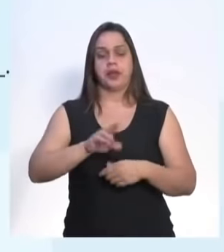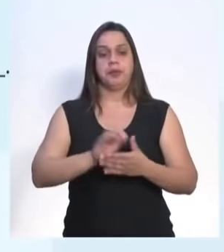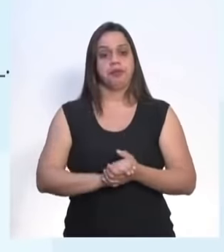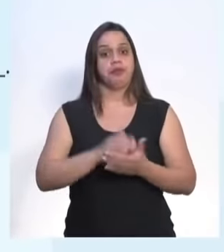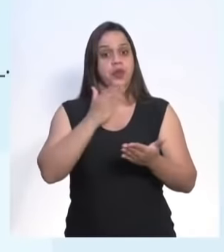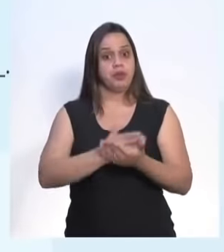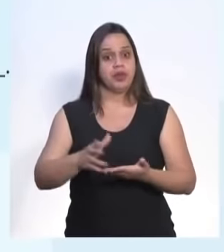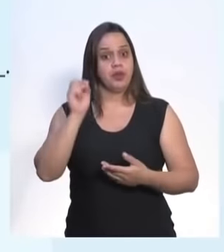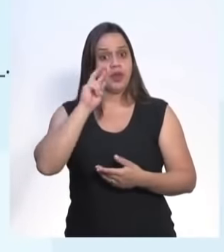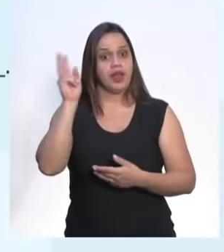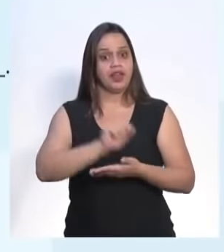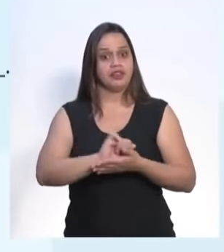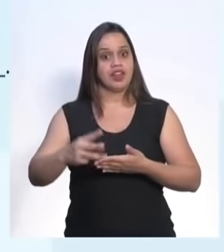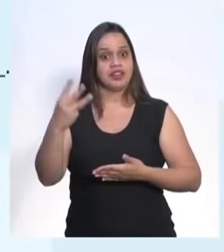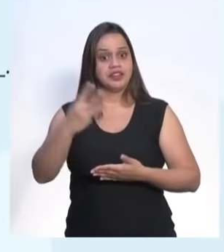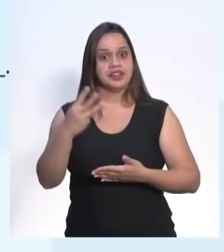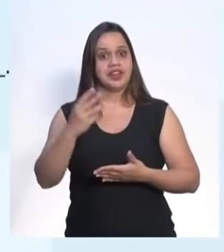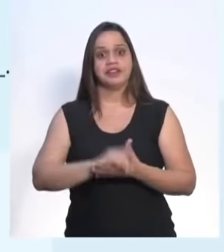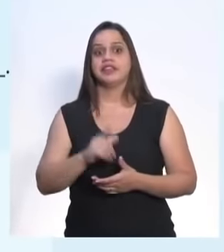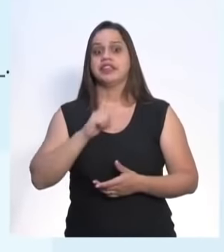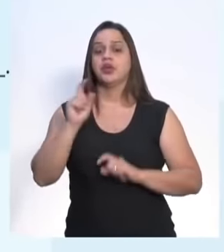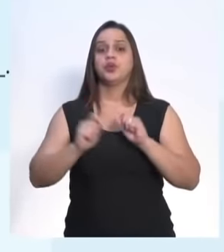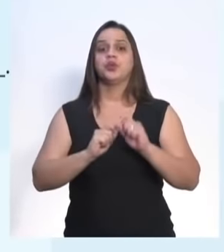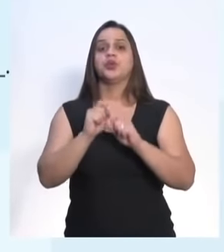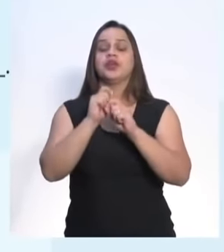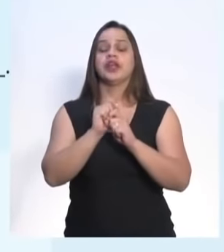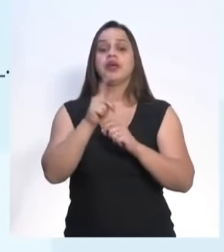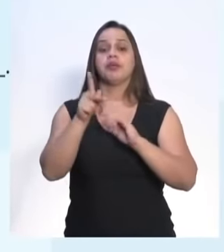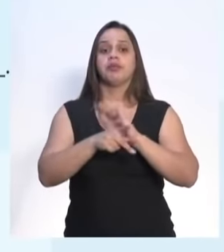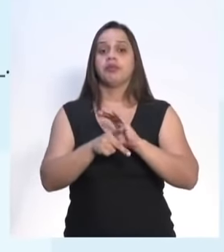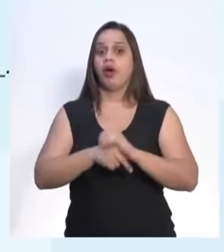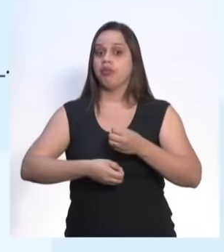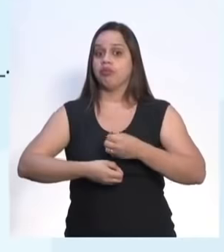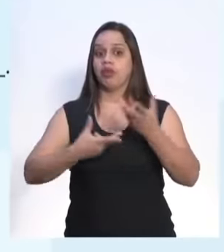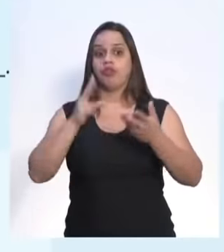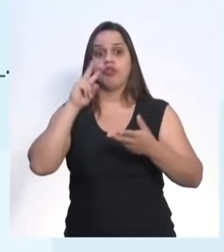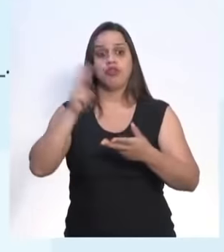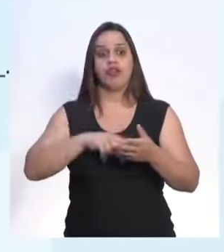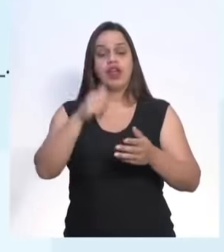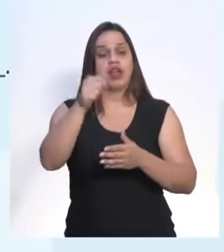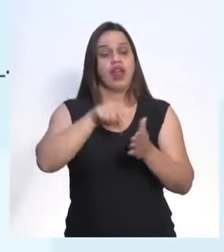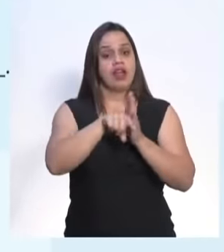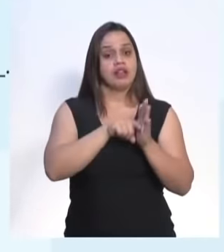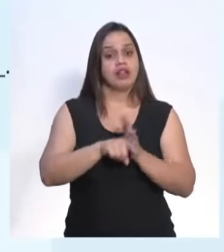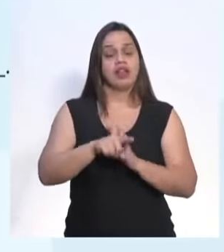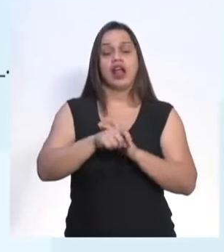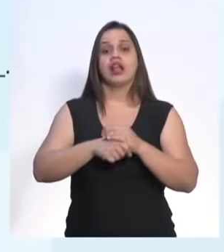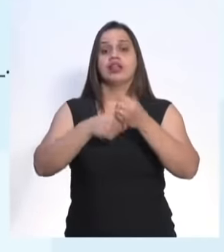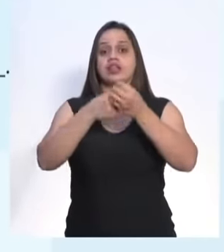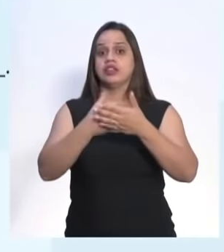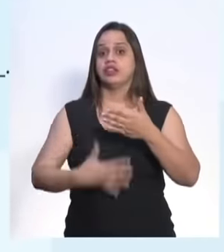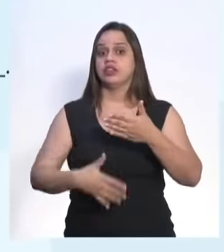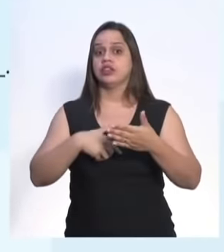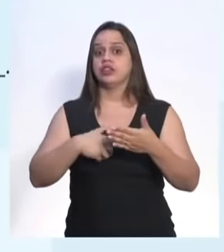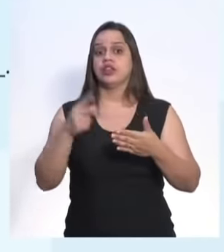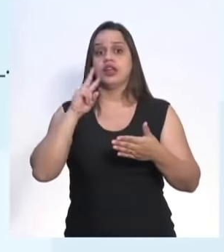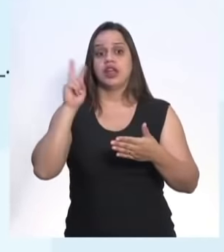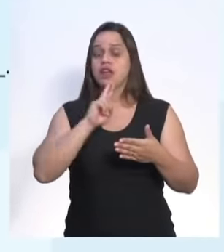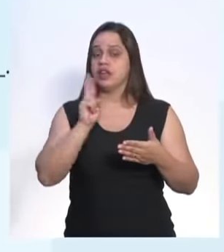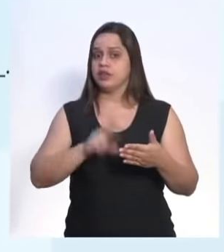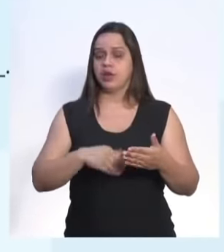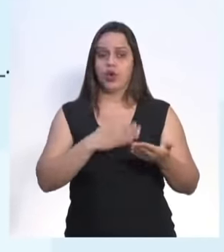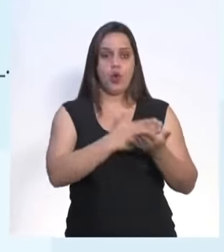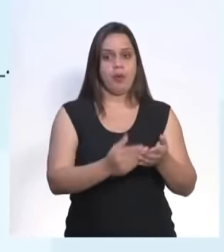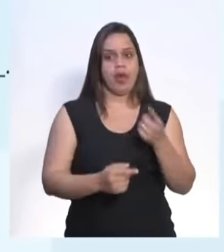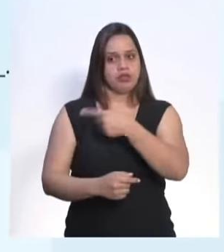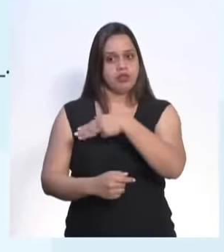lá. Aqui nós temos um discurso. Analise o discurso abaixo e responda. Eu começo e a Mônica